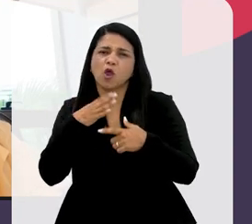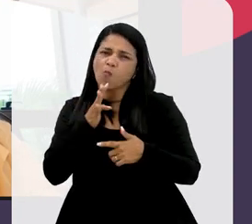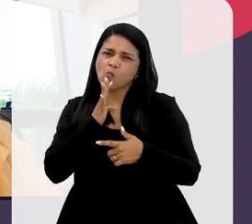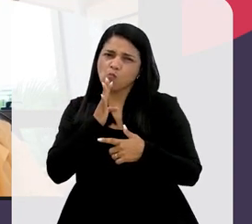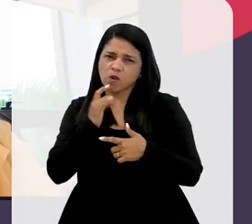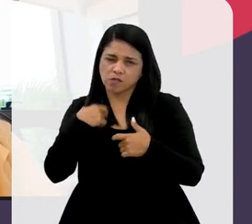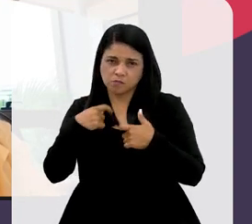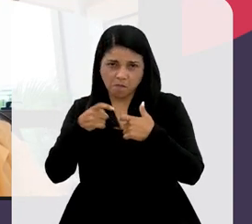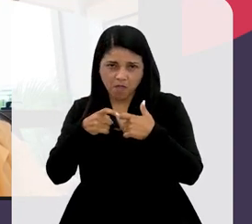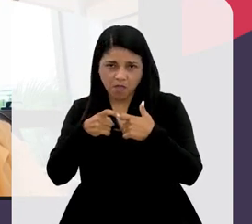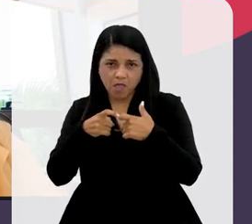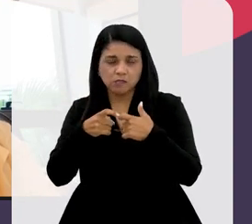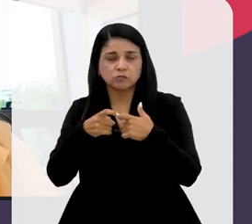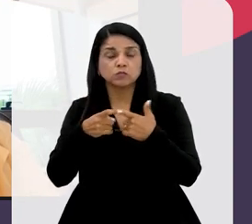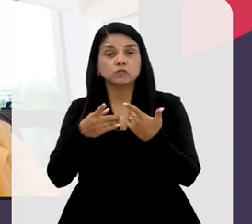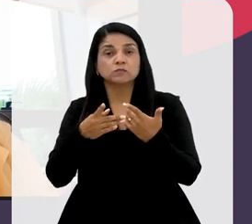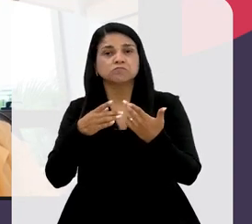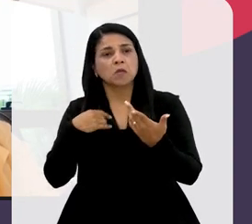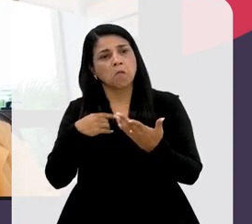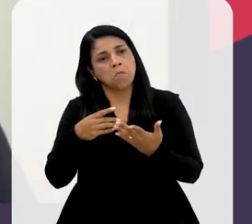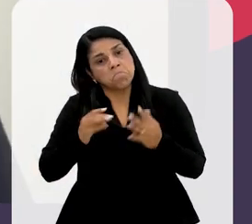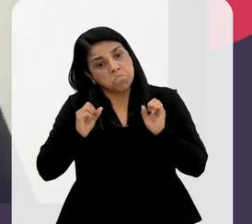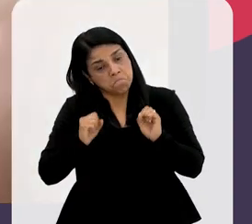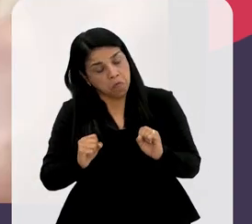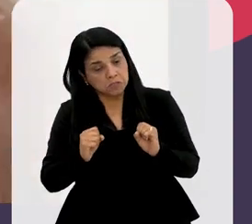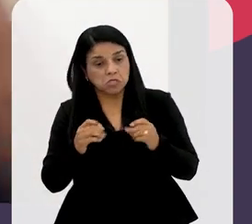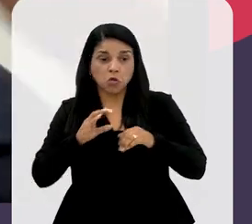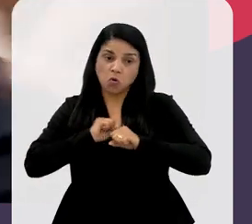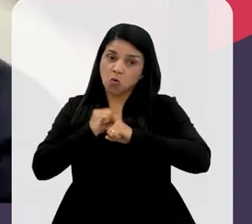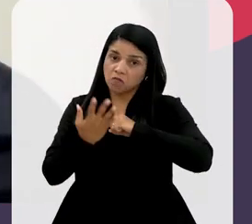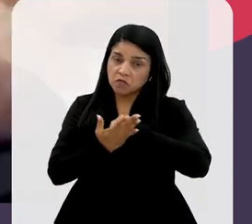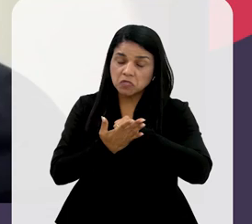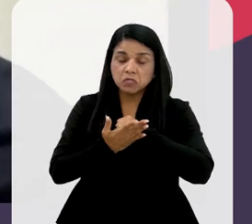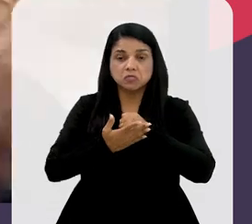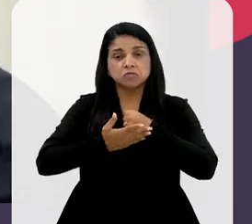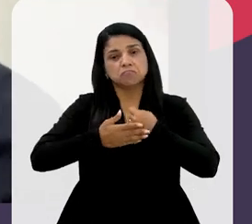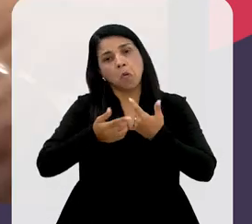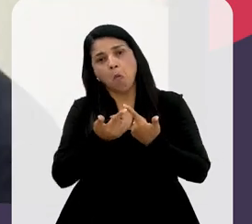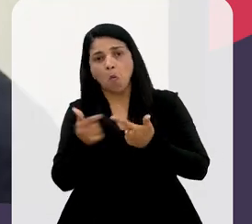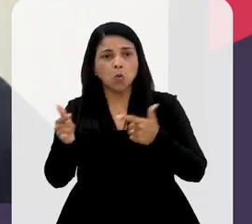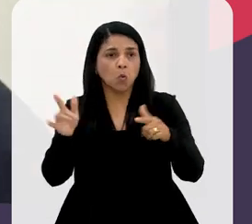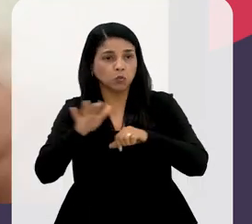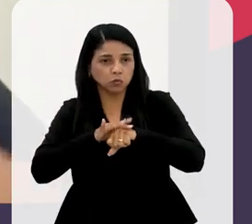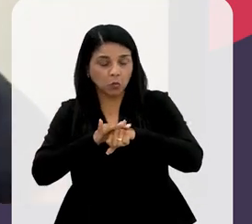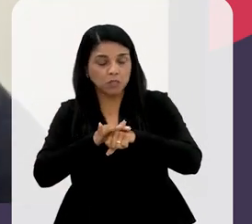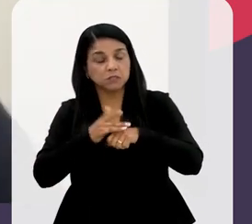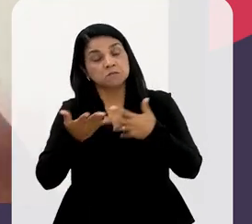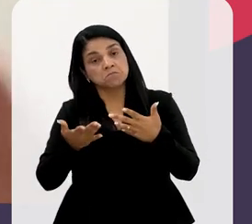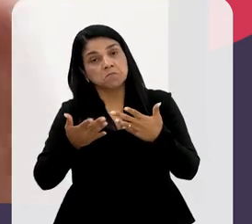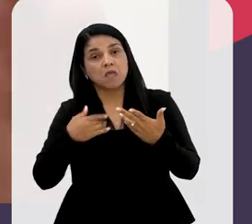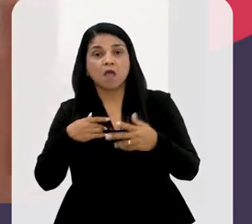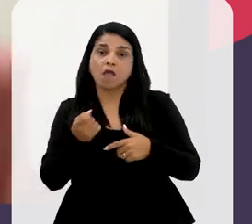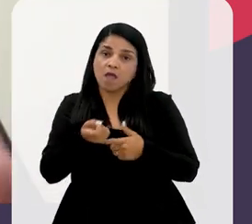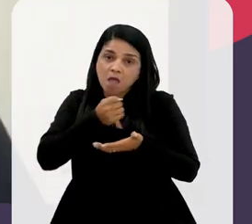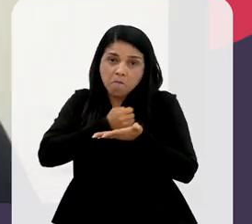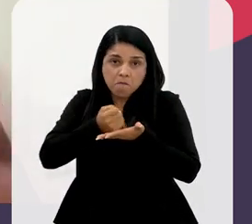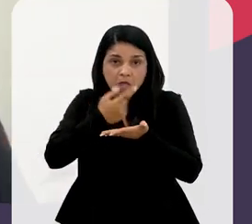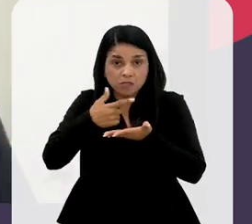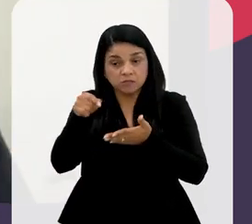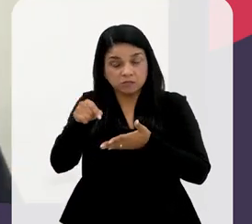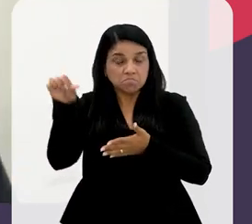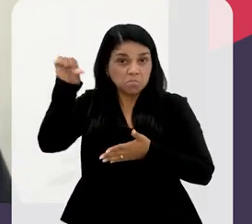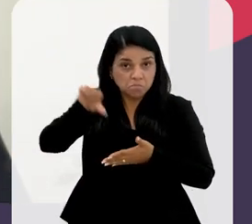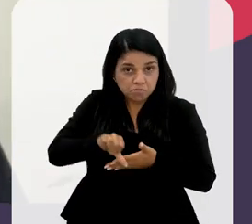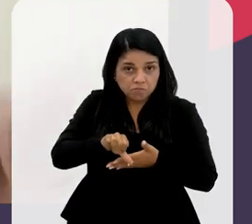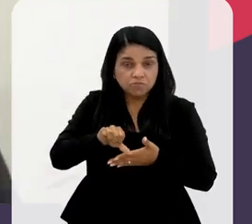médico que eu já conheço, ele trata, e ele falou, pode ser tudo, pode ser Covid, pode ser isso, pode ser aquilo, vamos tomar um remédio, se você